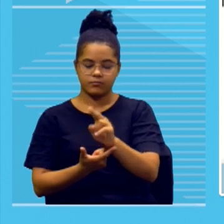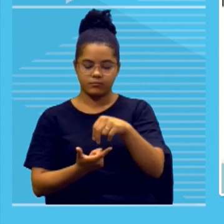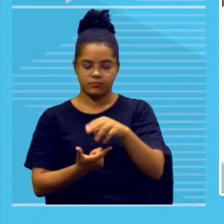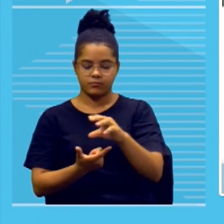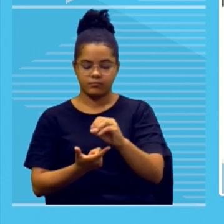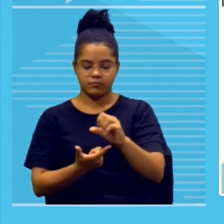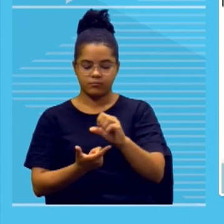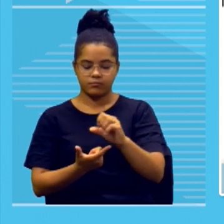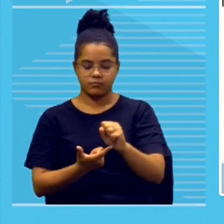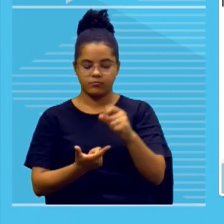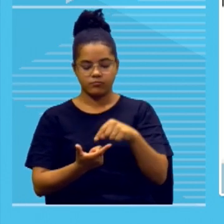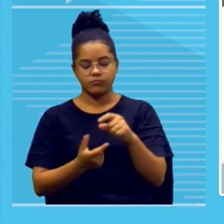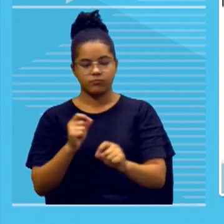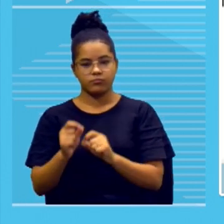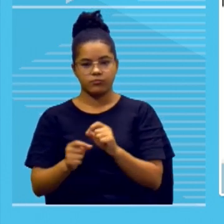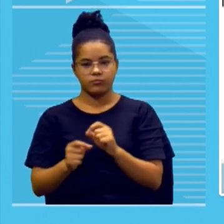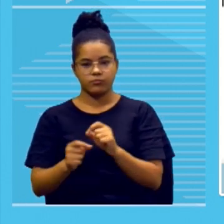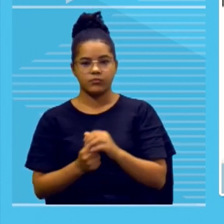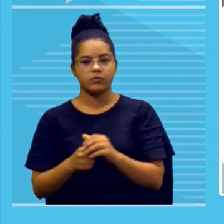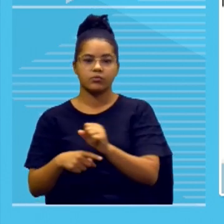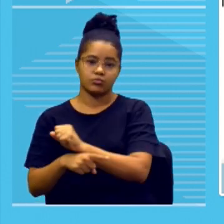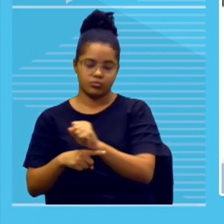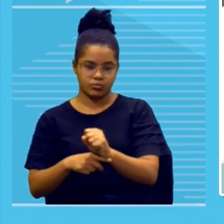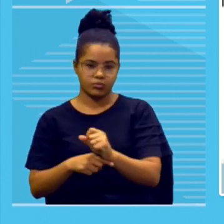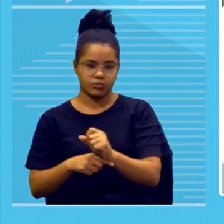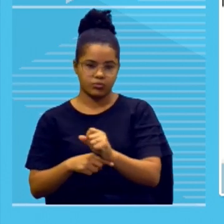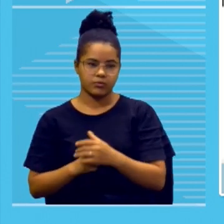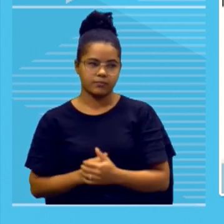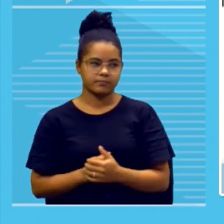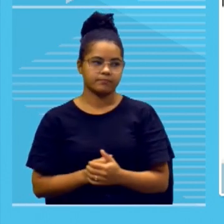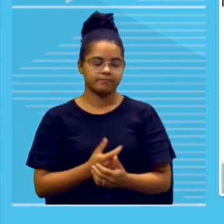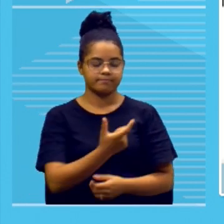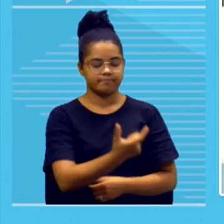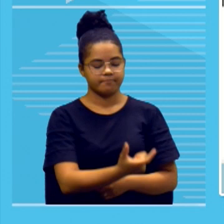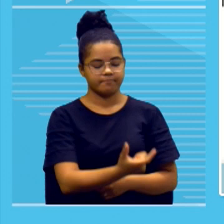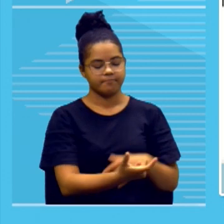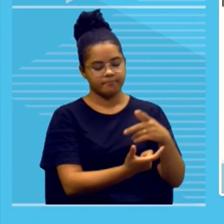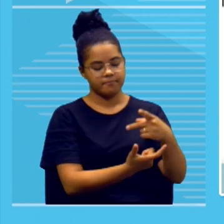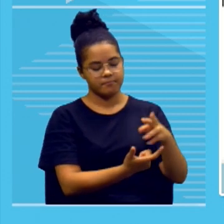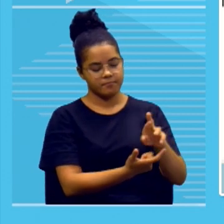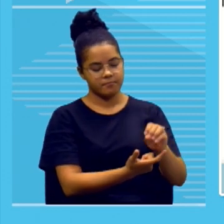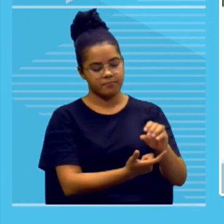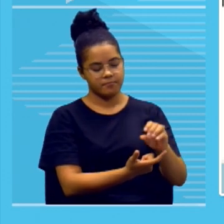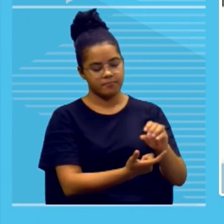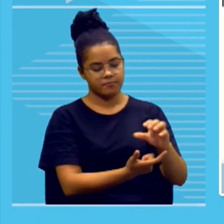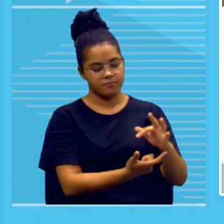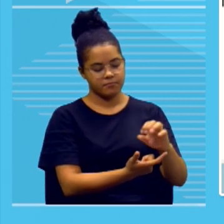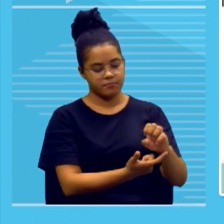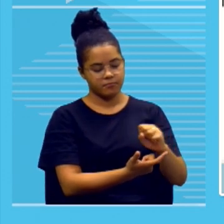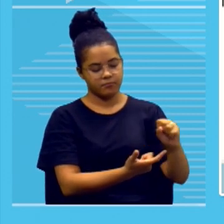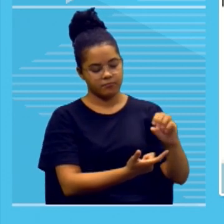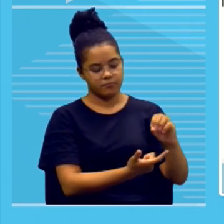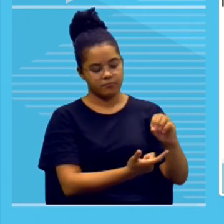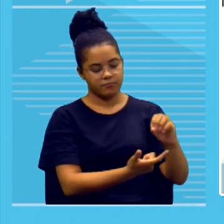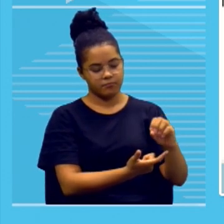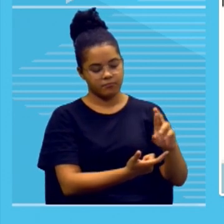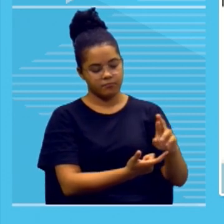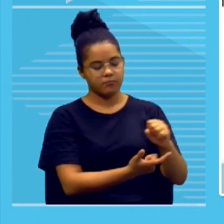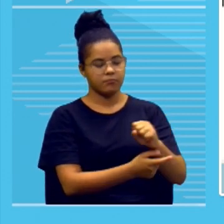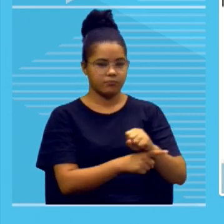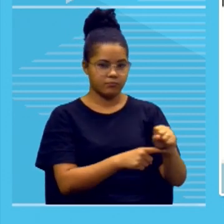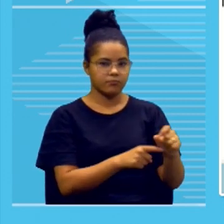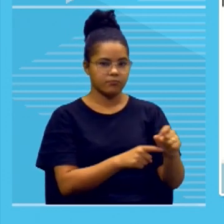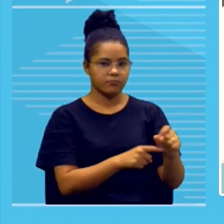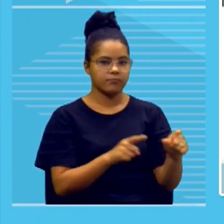Né? E a palavra professor também é sujeito. Veja que esses sujeitos aqui são